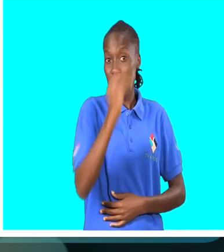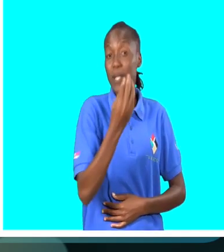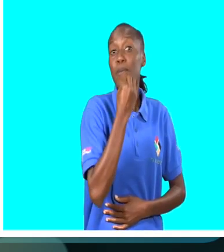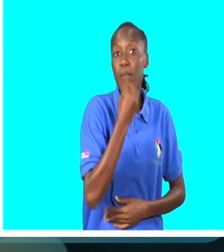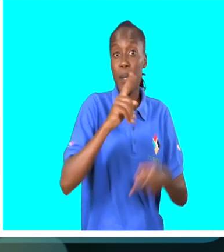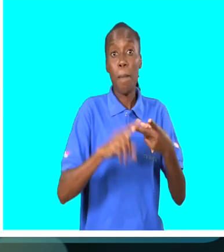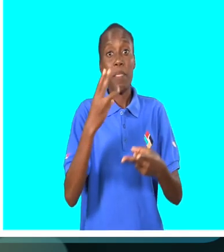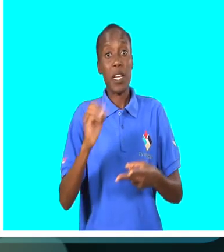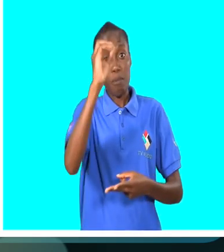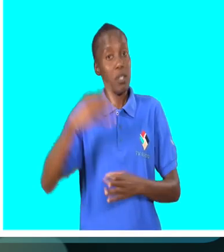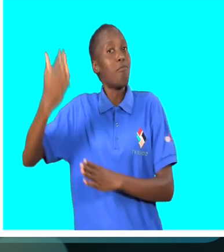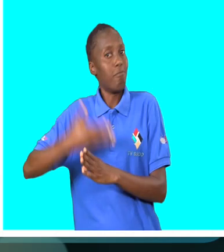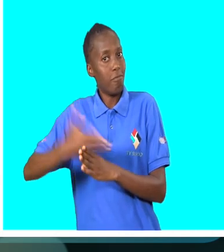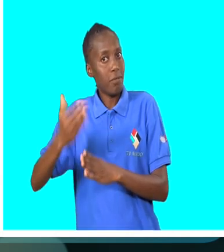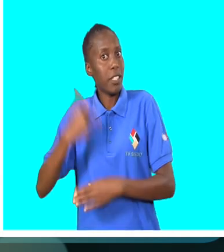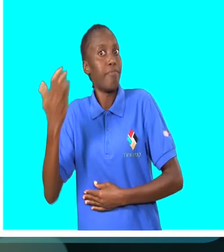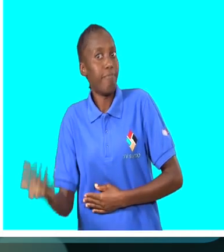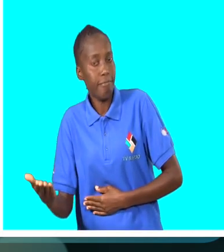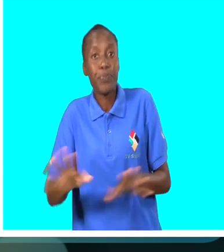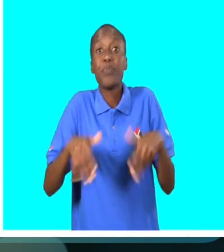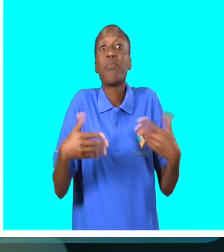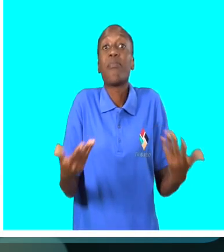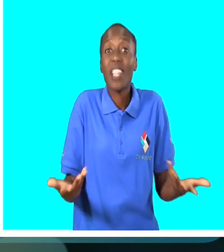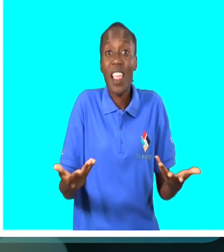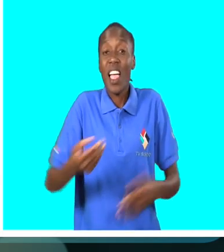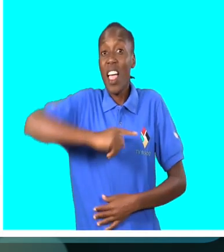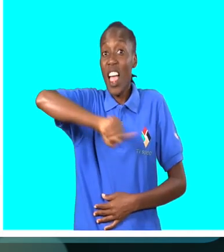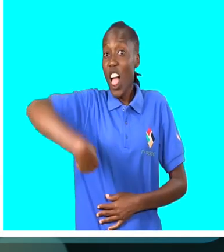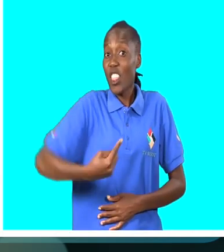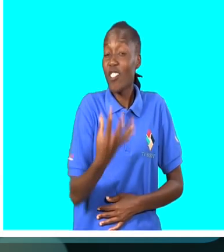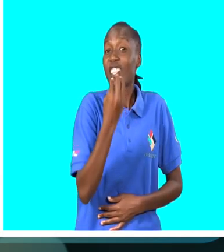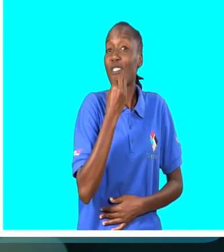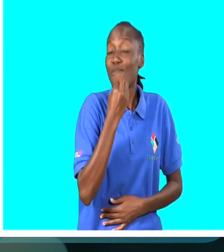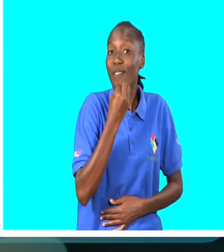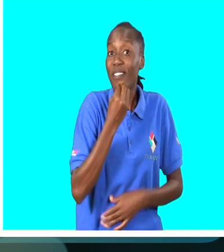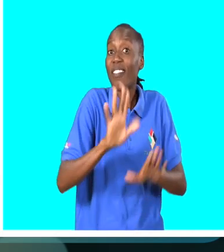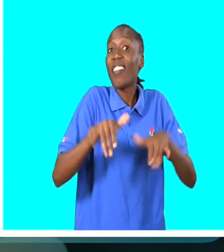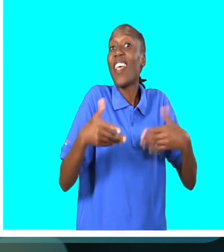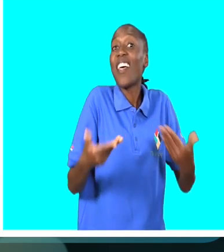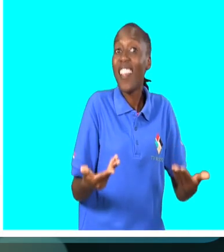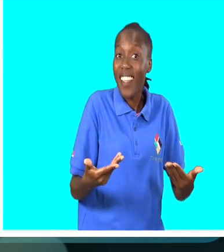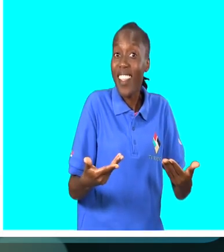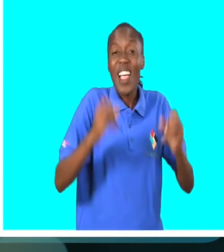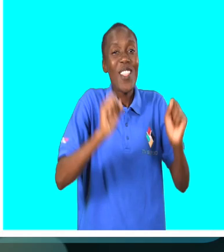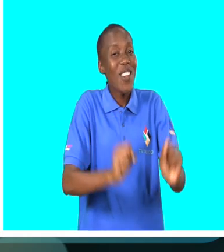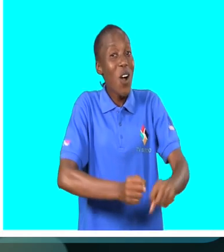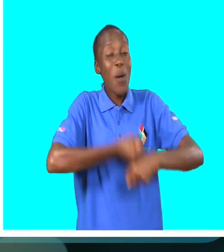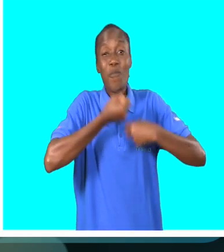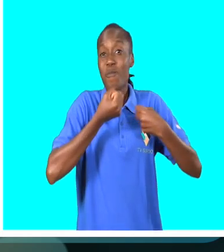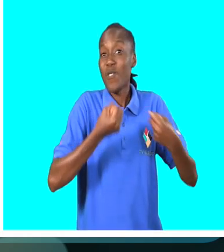30% treino. Então, a nossa dieta não pode